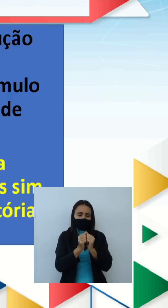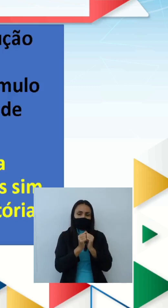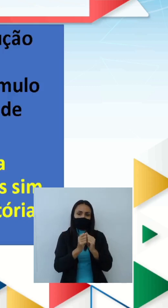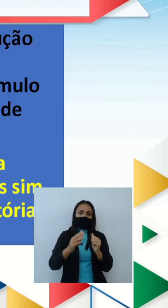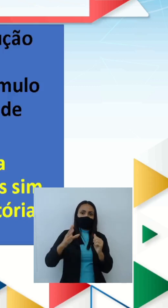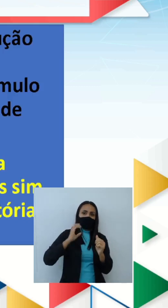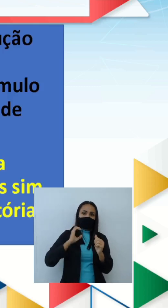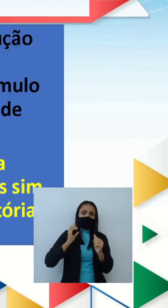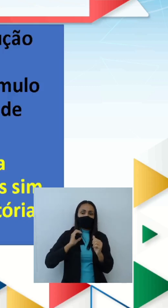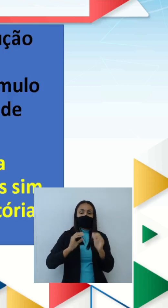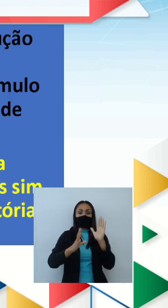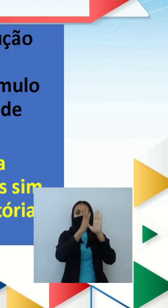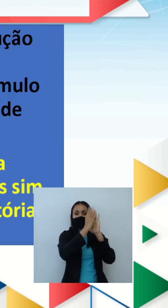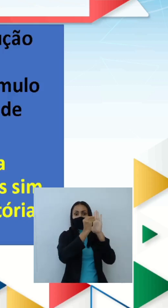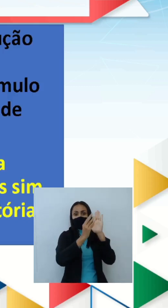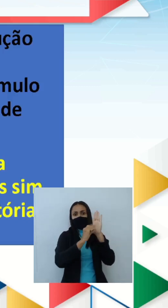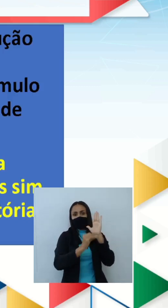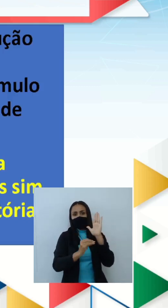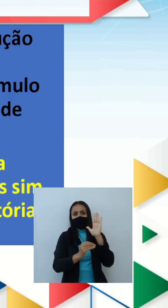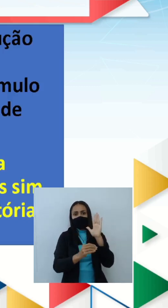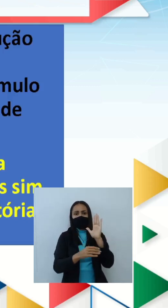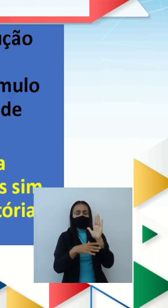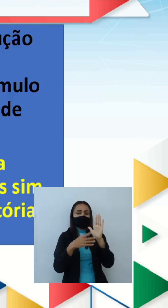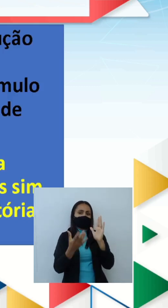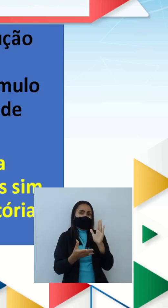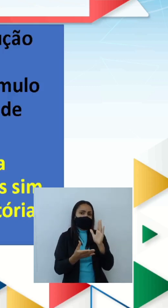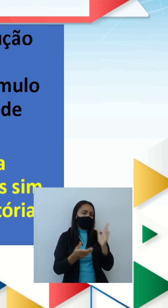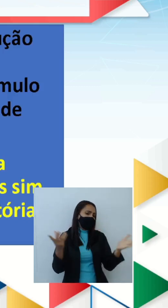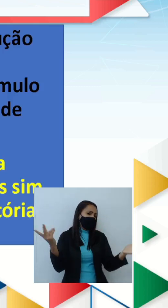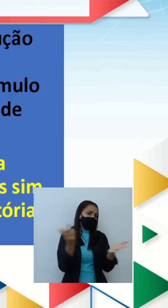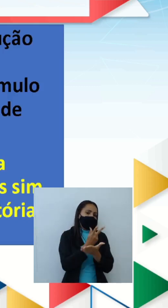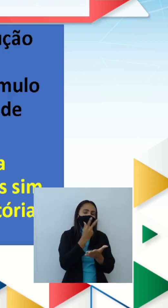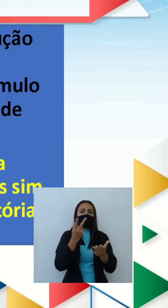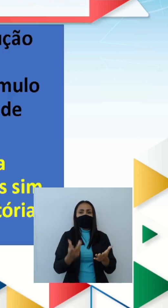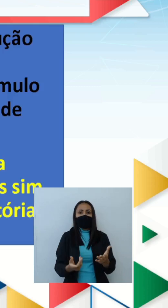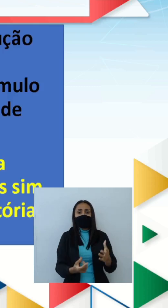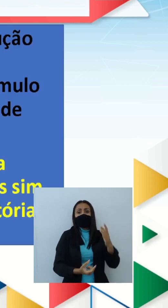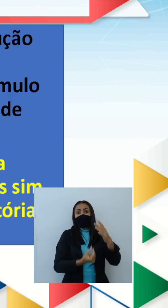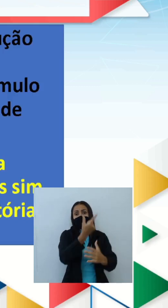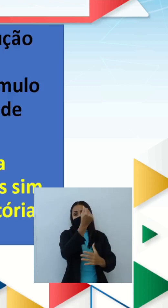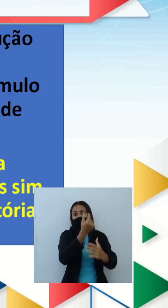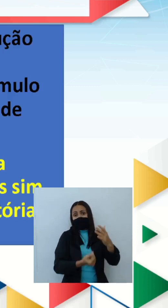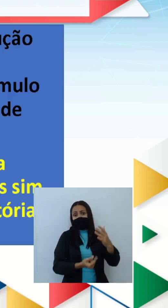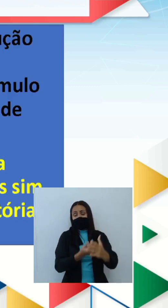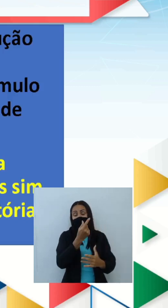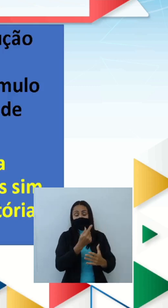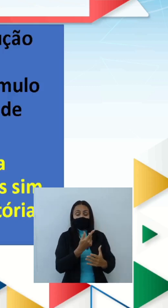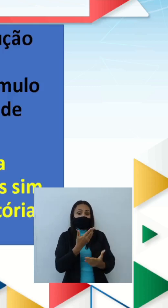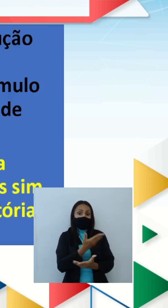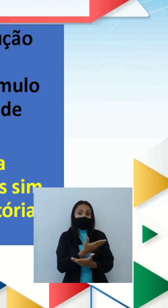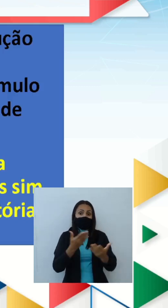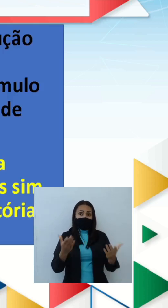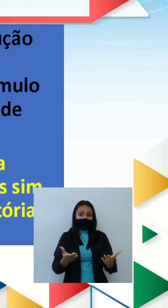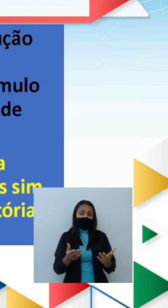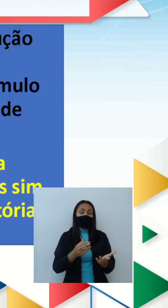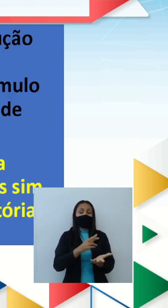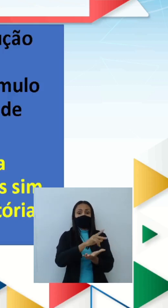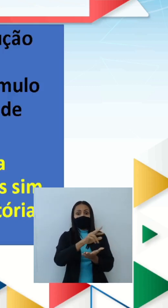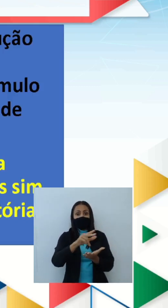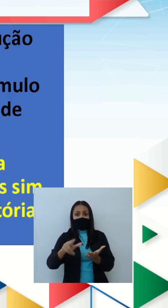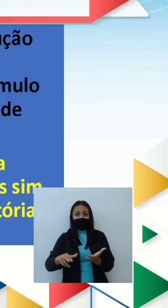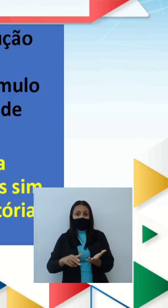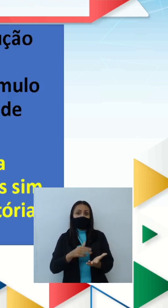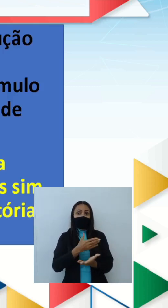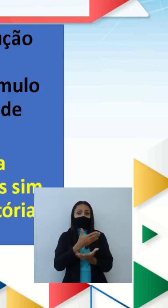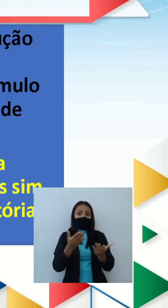que é um modelo injusto de desenvolvimento capitalista, onde há acúmulo do que é produzido por muitos na mãos